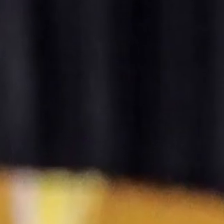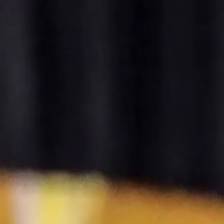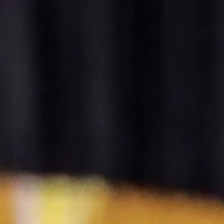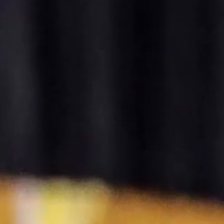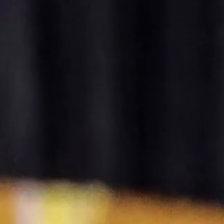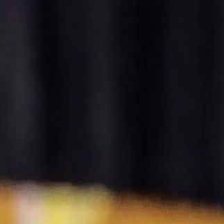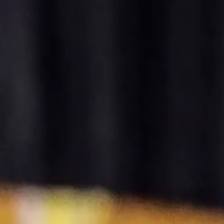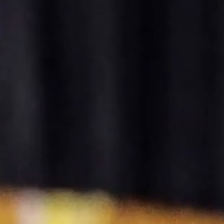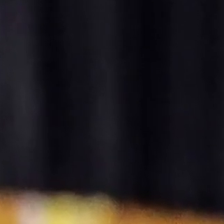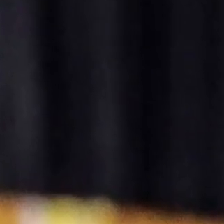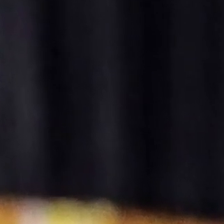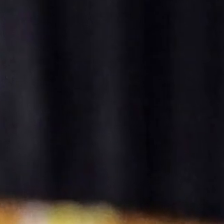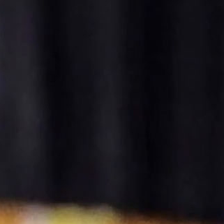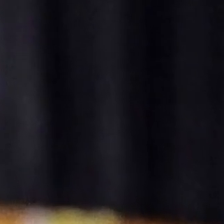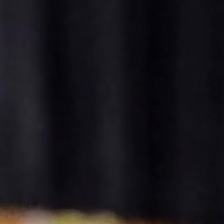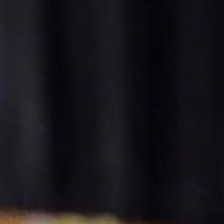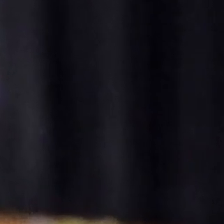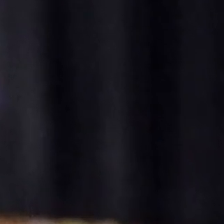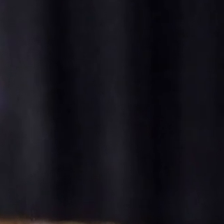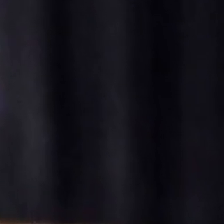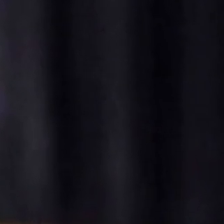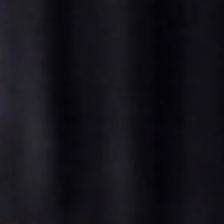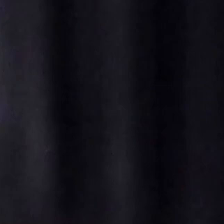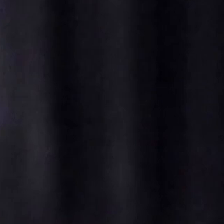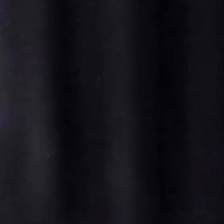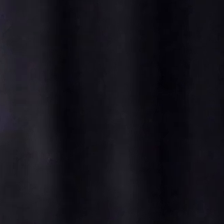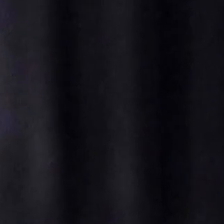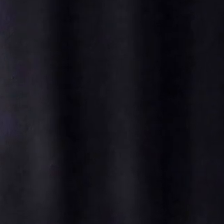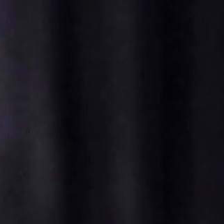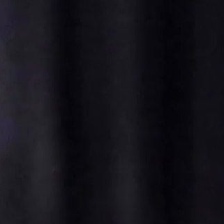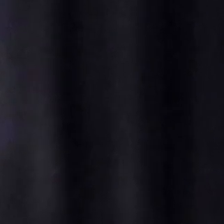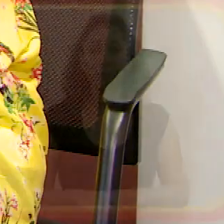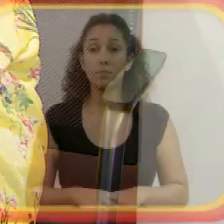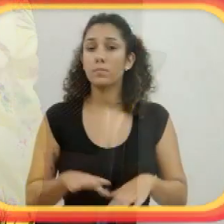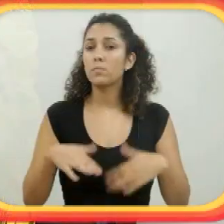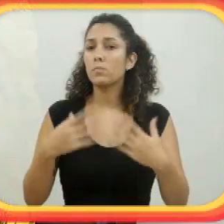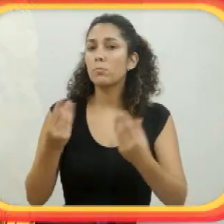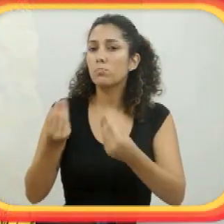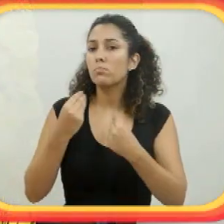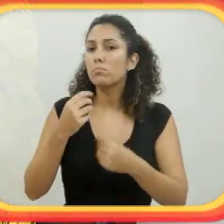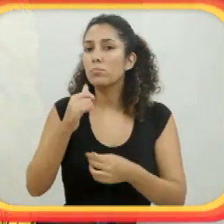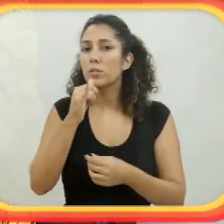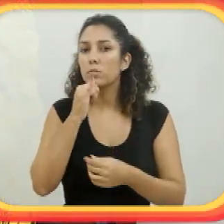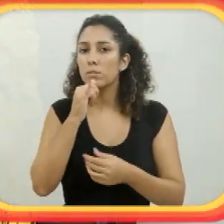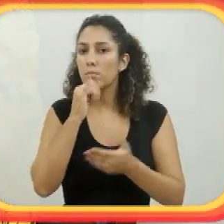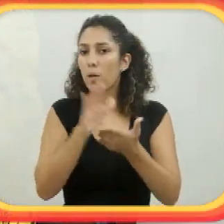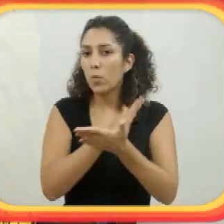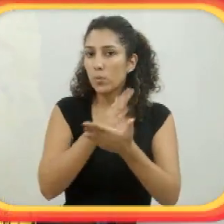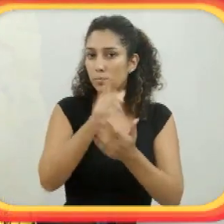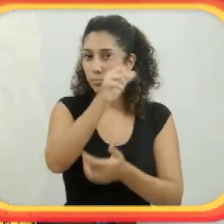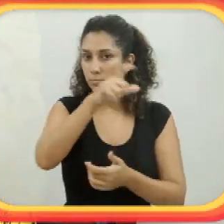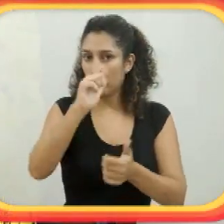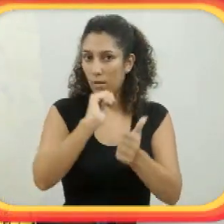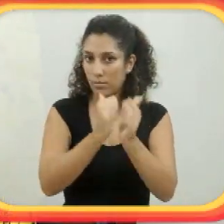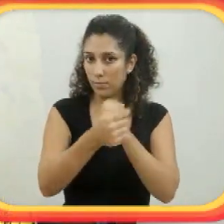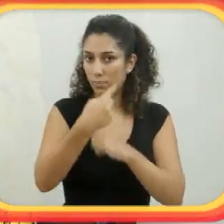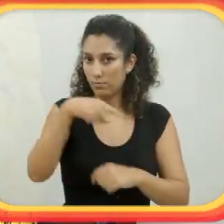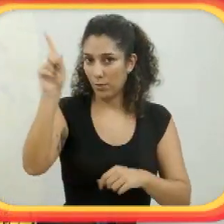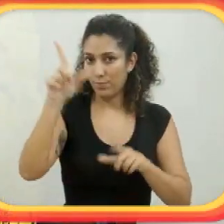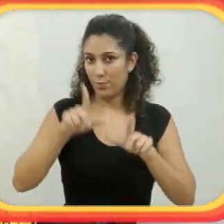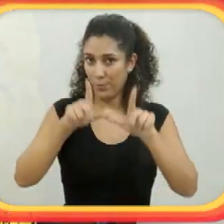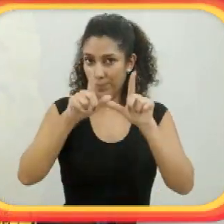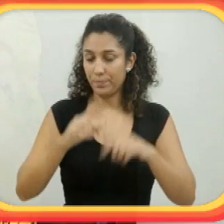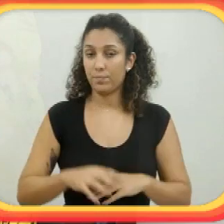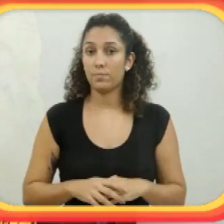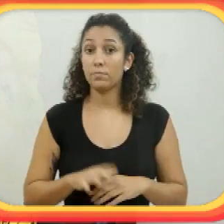Em outra, homem com raquete. À frente dele, no ar, uma peteca. Então, me dá alguns exemplos de atletas